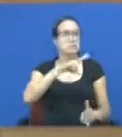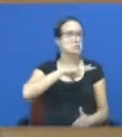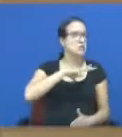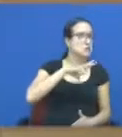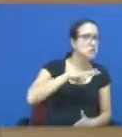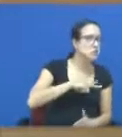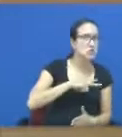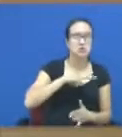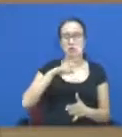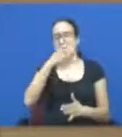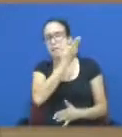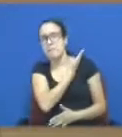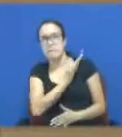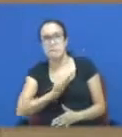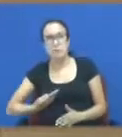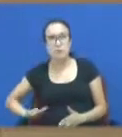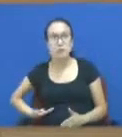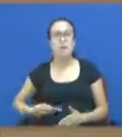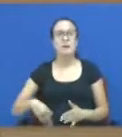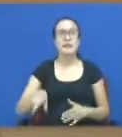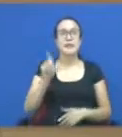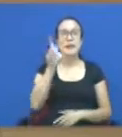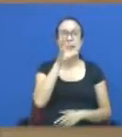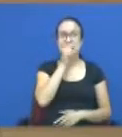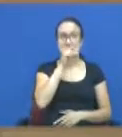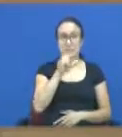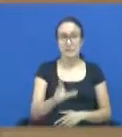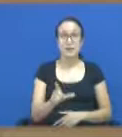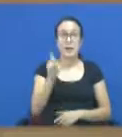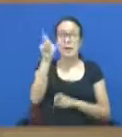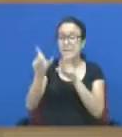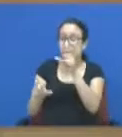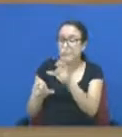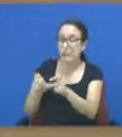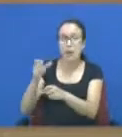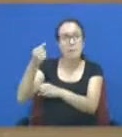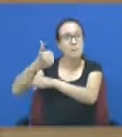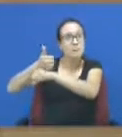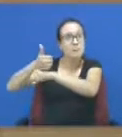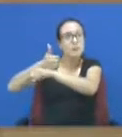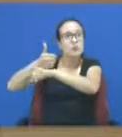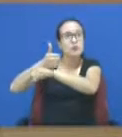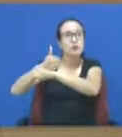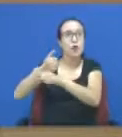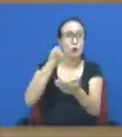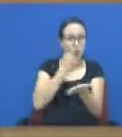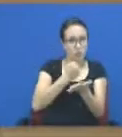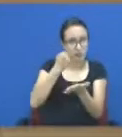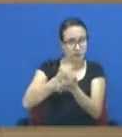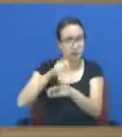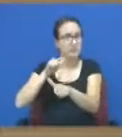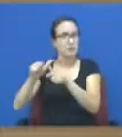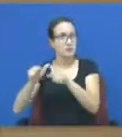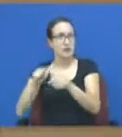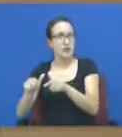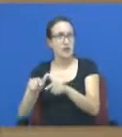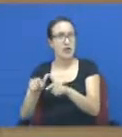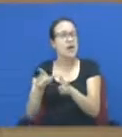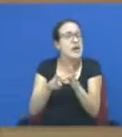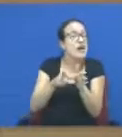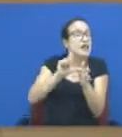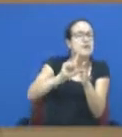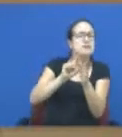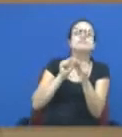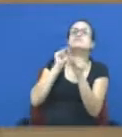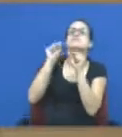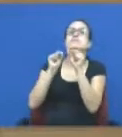sobre a religião na admissão ou adesão às empresas públicas ou privadas, sociedades, clubes e afins no âmbito